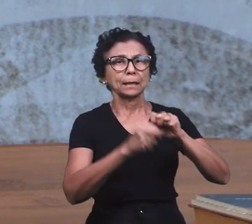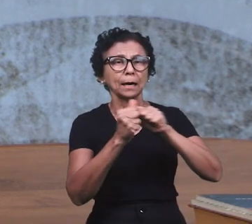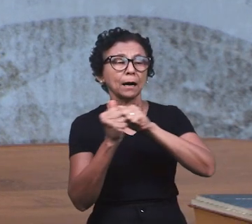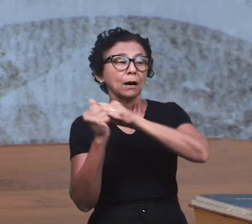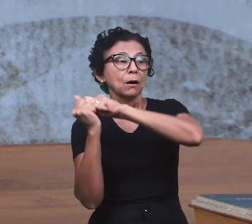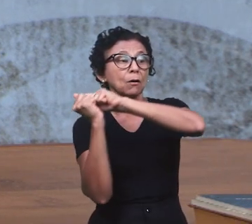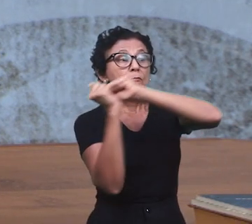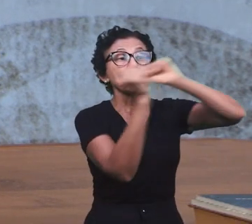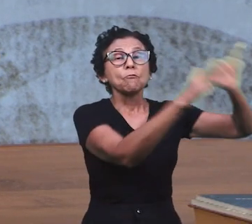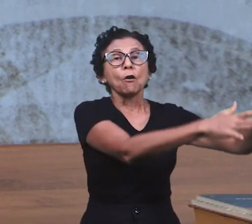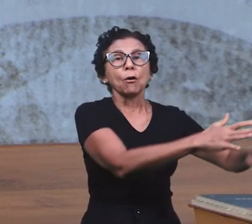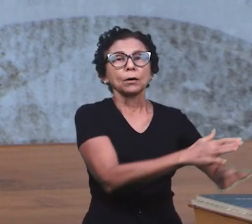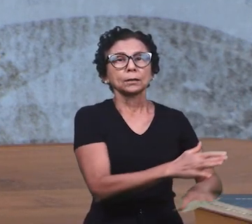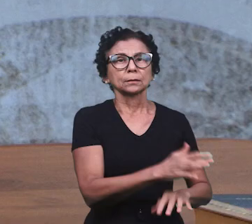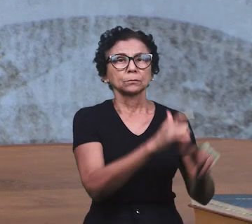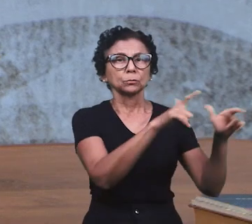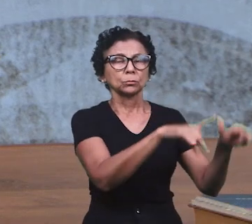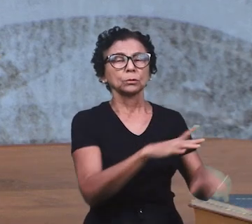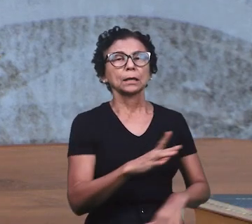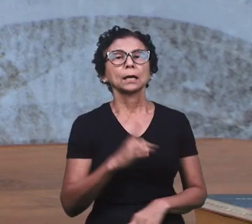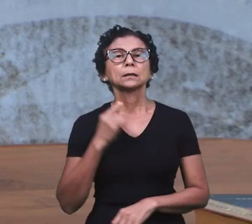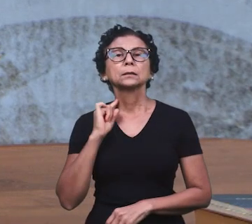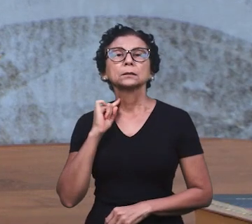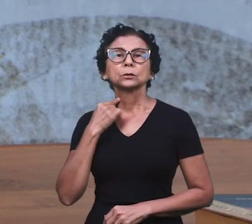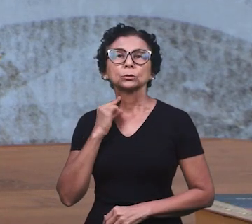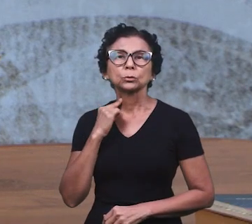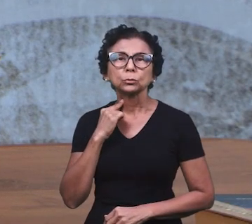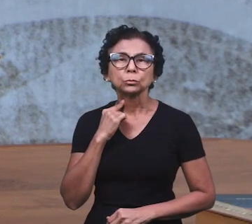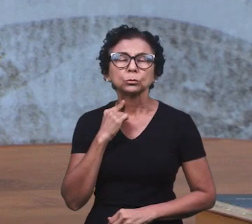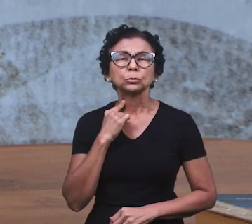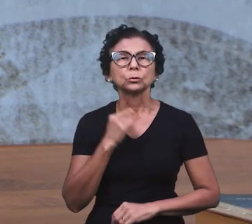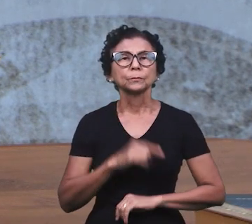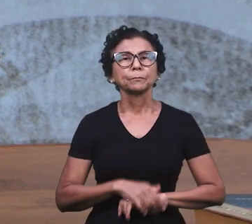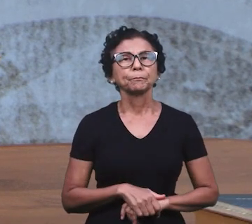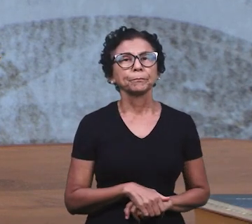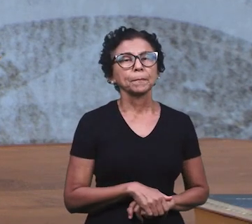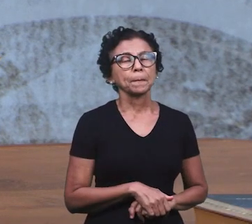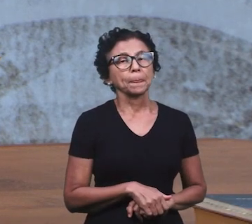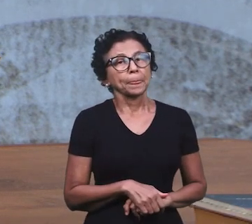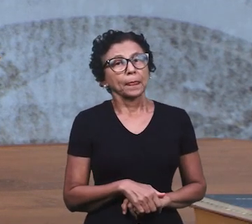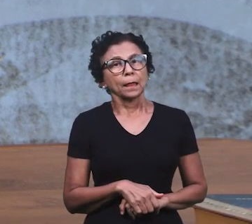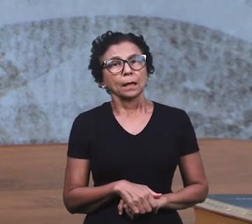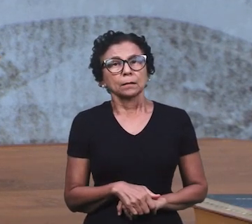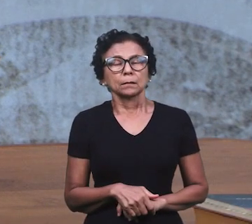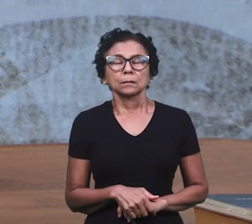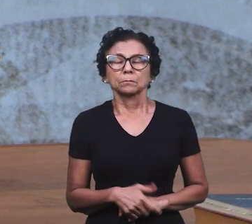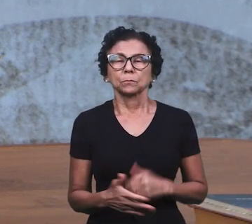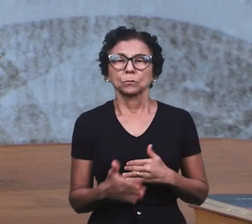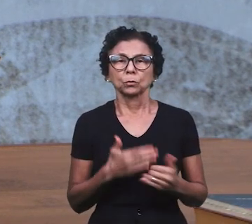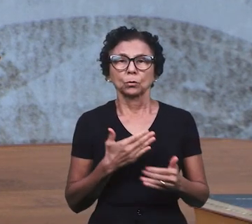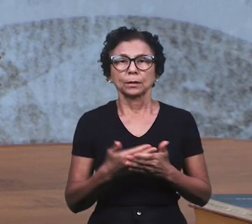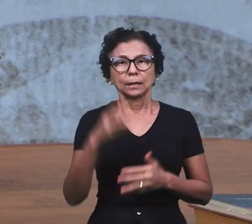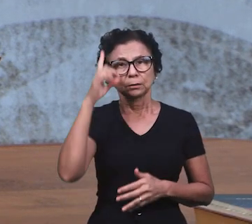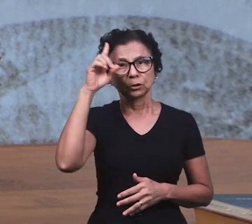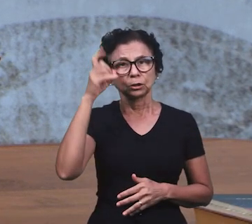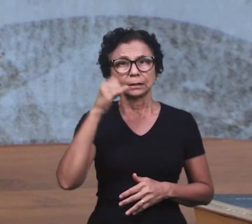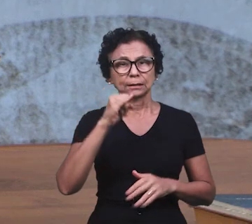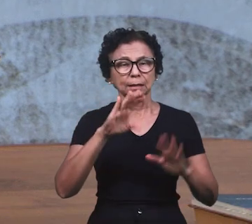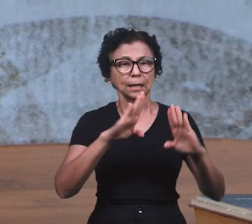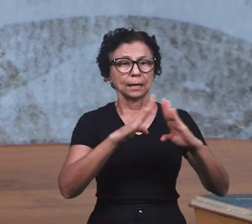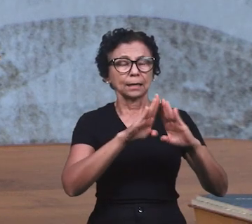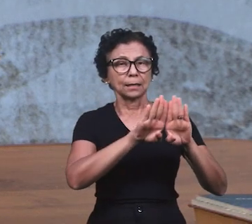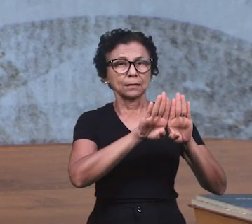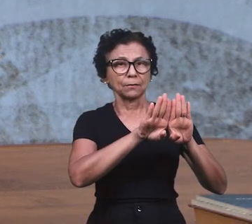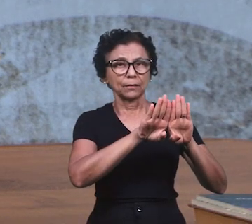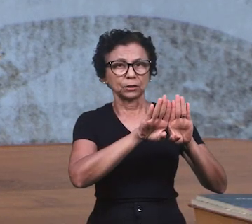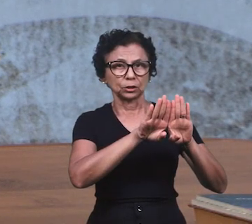um lugar imundo. E o que entrar naquela casa em qualquer dia em que estiver fechada, será